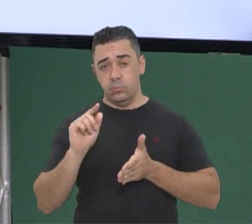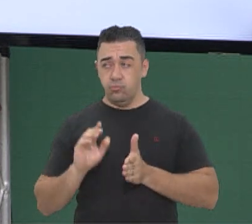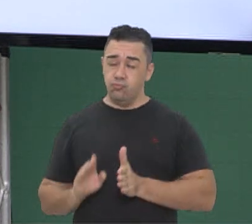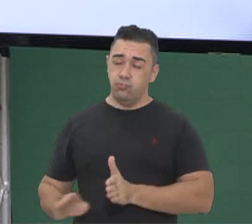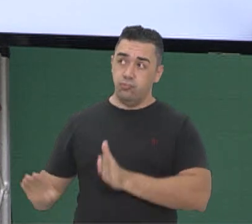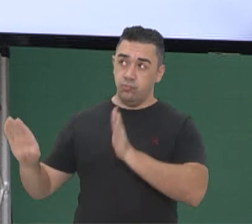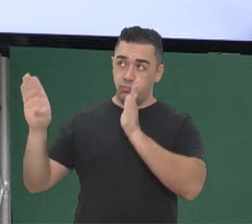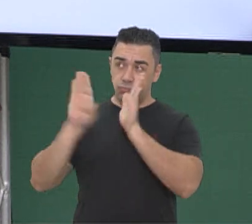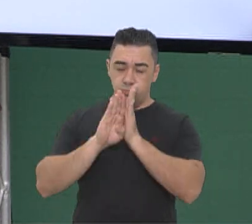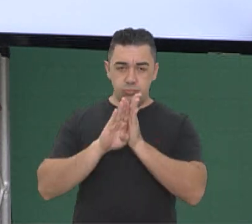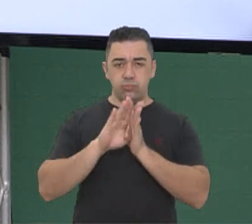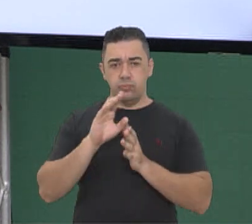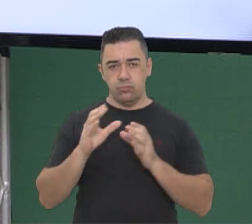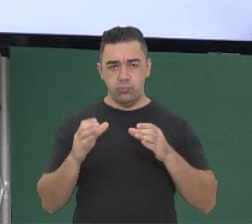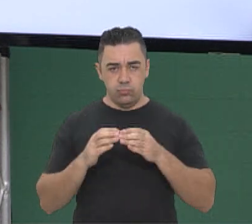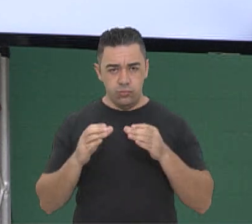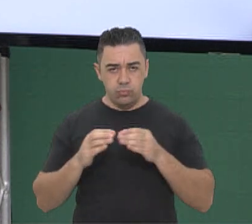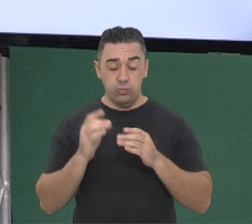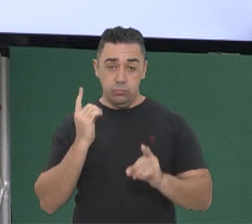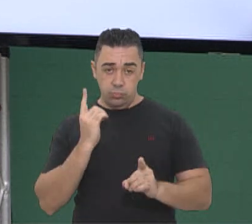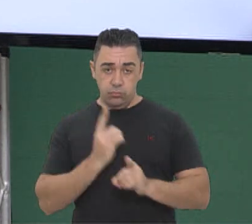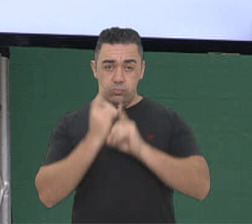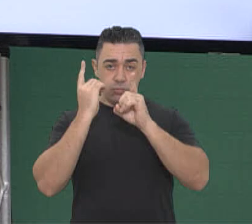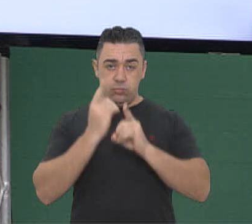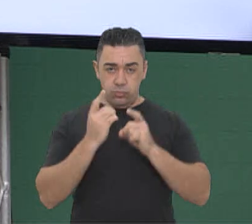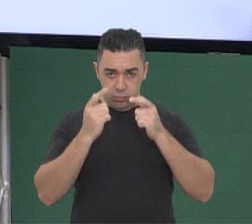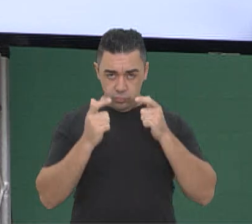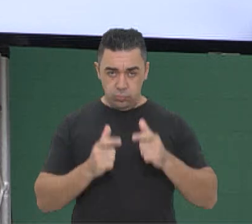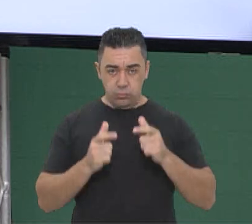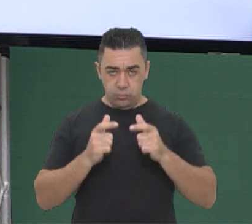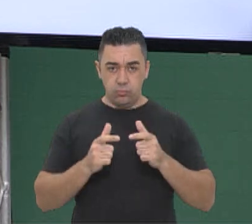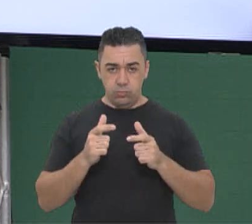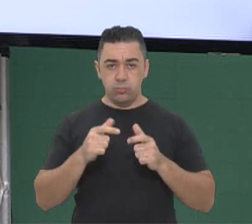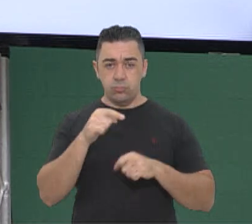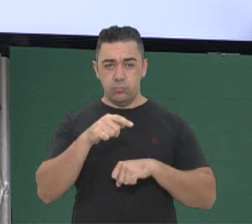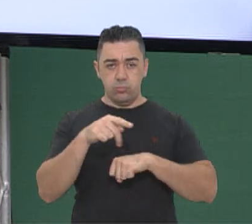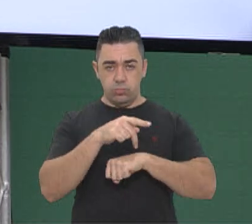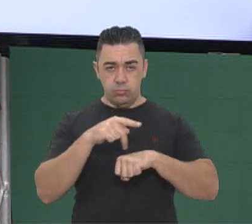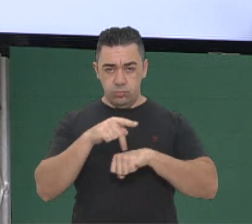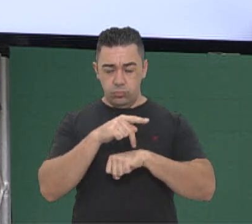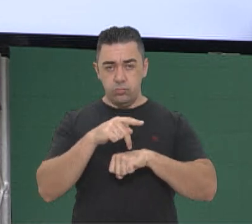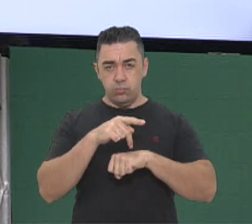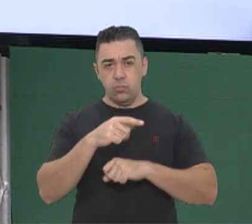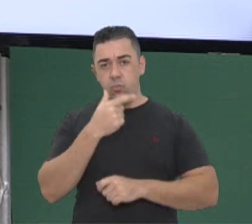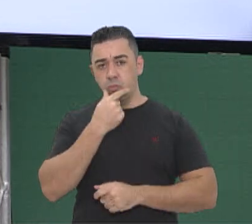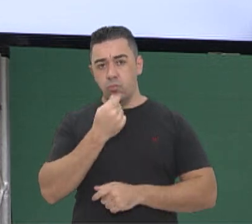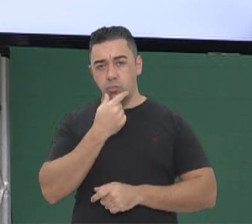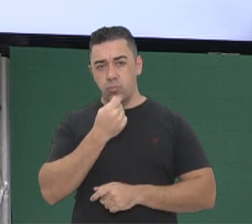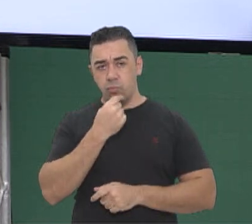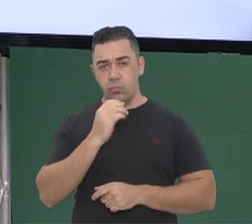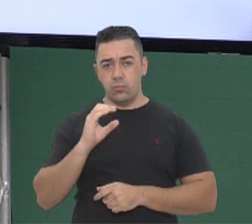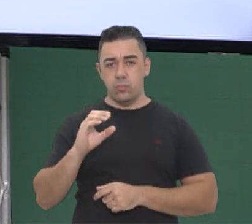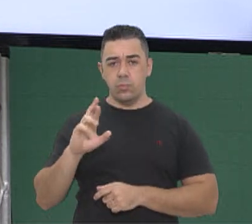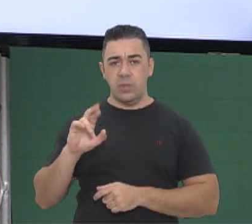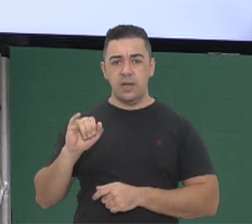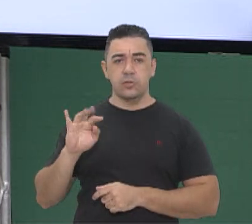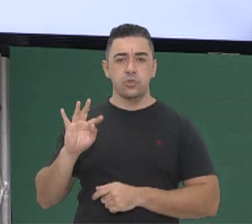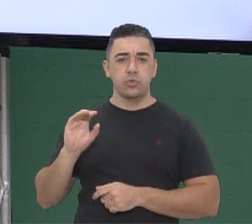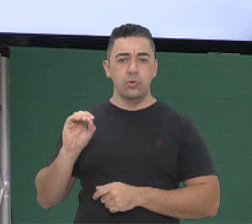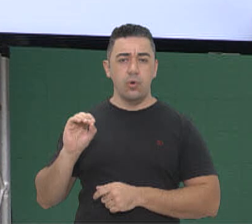chegada dos descobridores, né, deste continente, ou de Colón, Cristóbal Colón, por isso